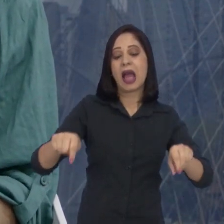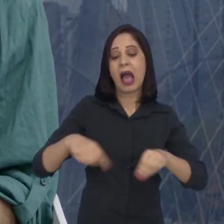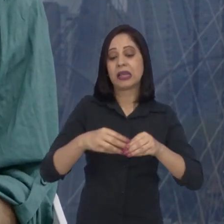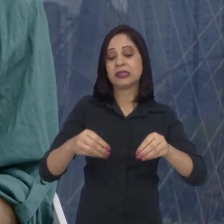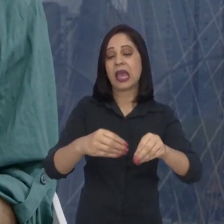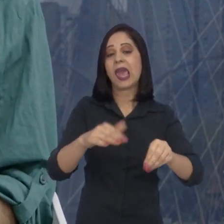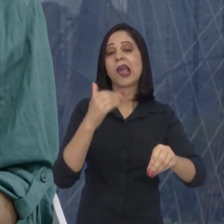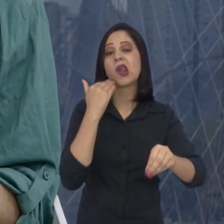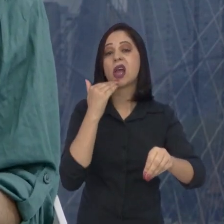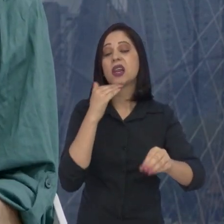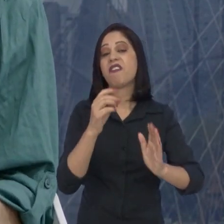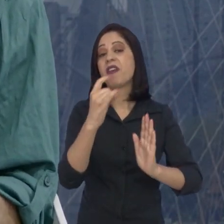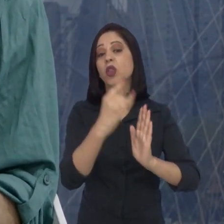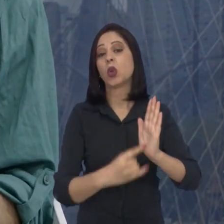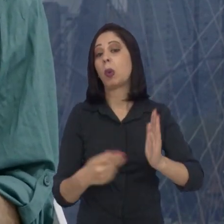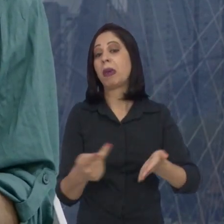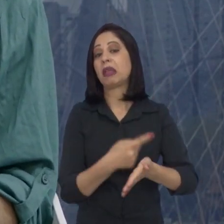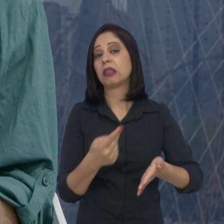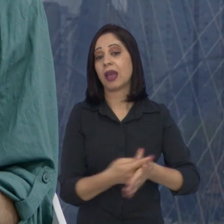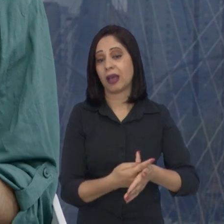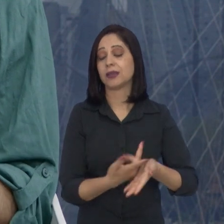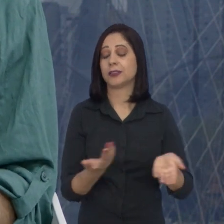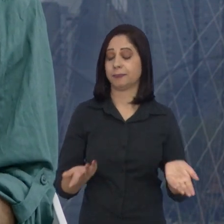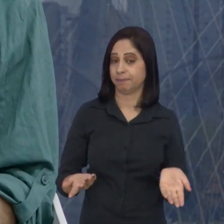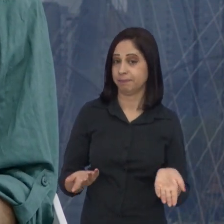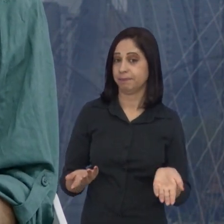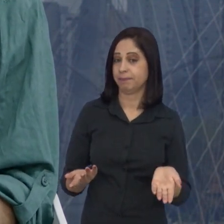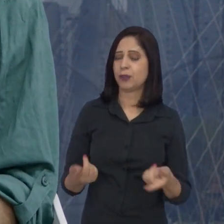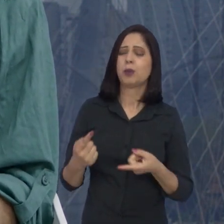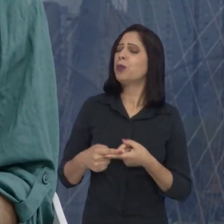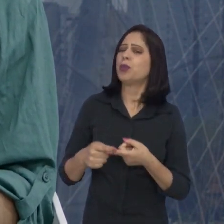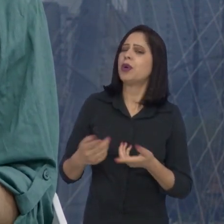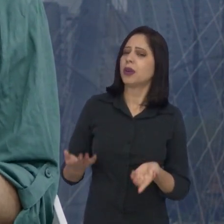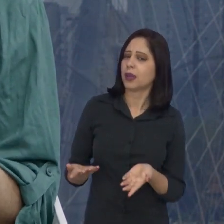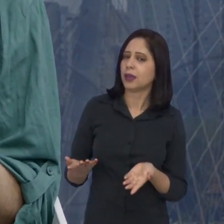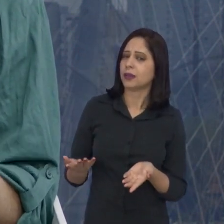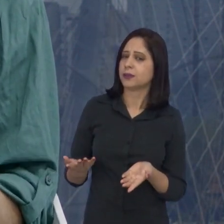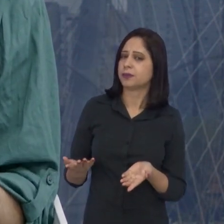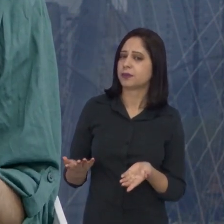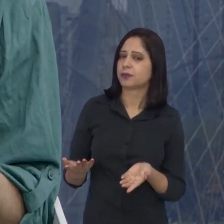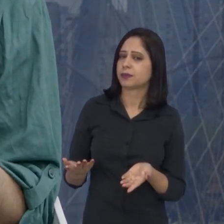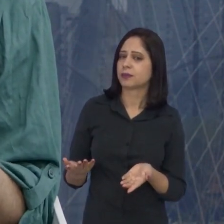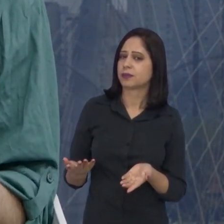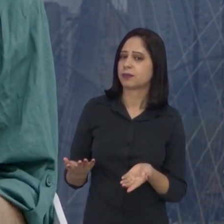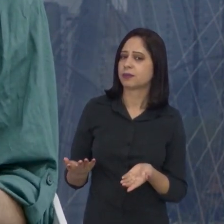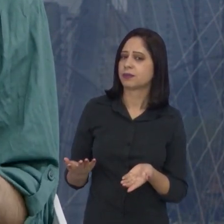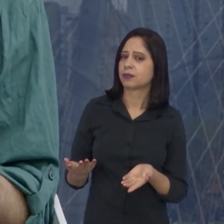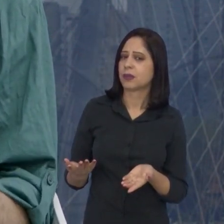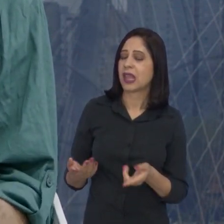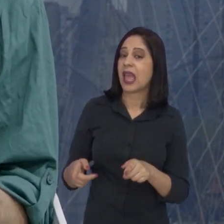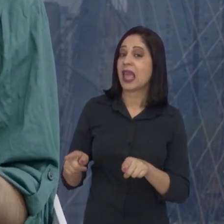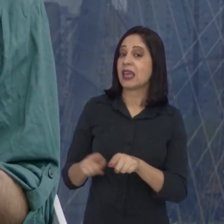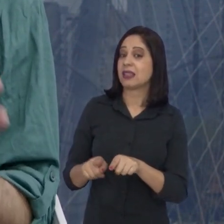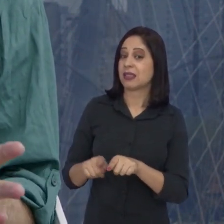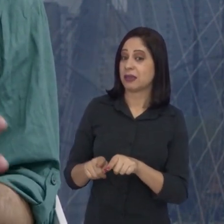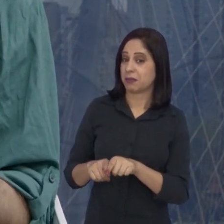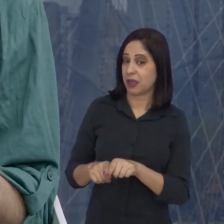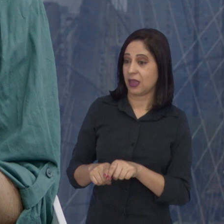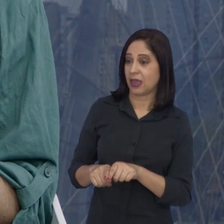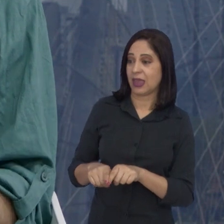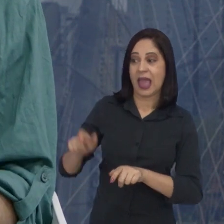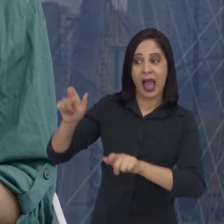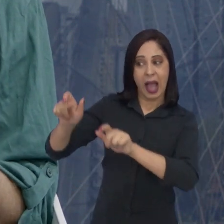regulares? Porque talvez a pergunta que precisa se responder é qual é o nível médio de renda